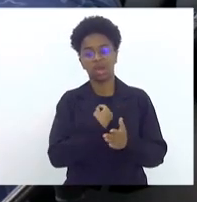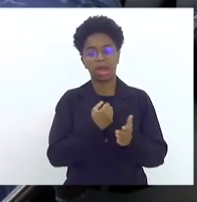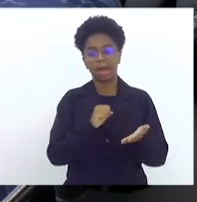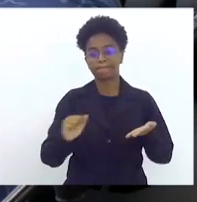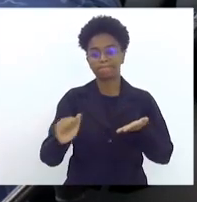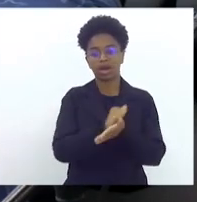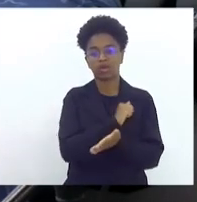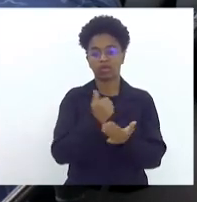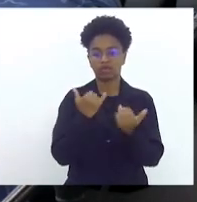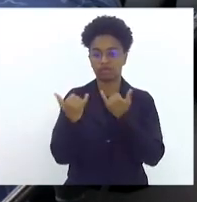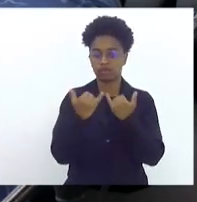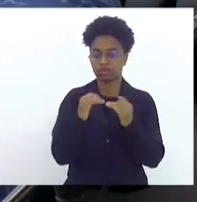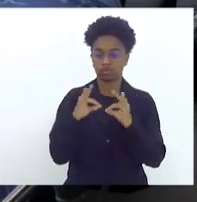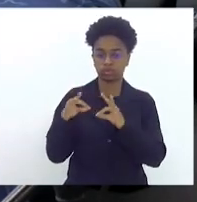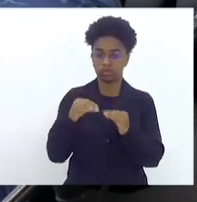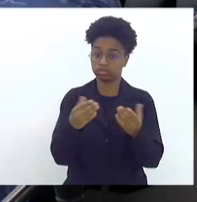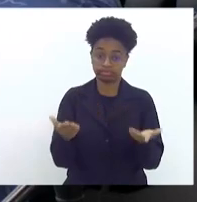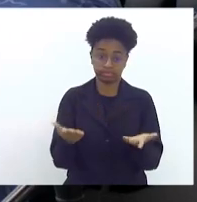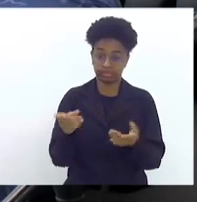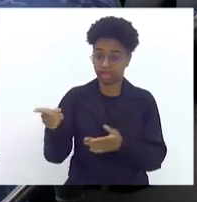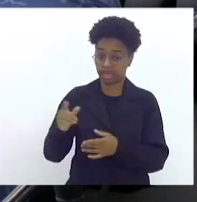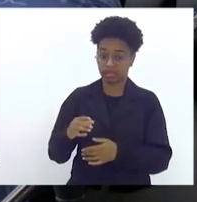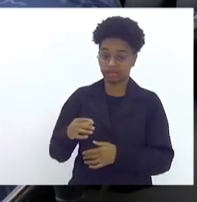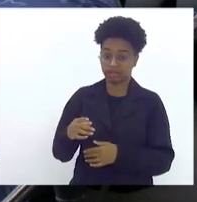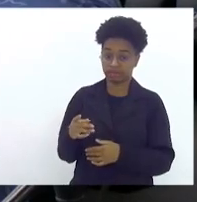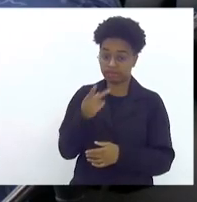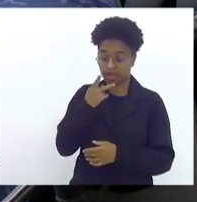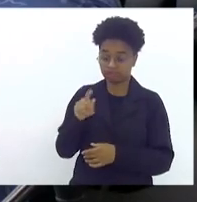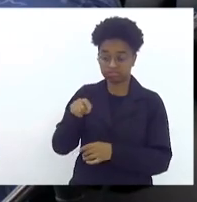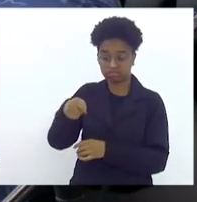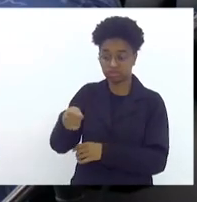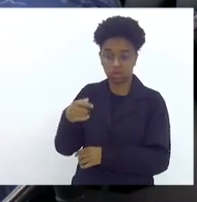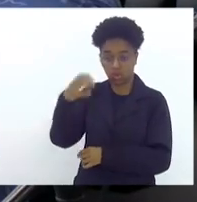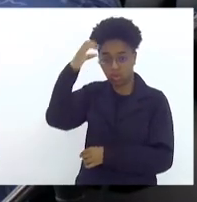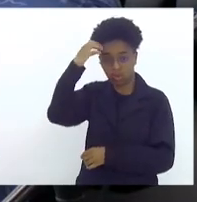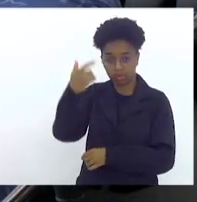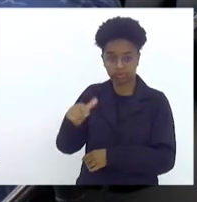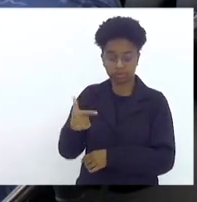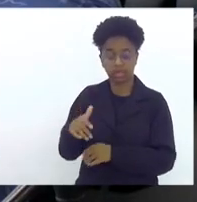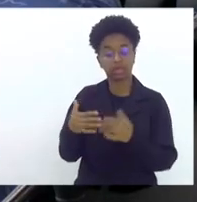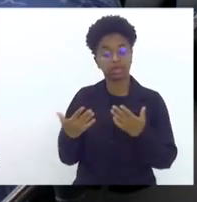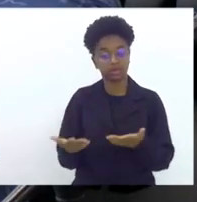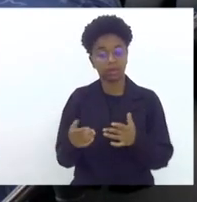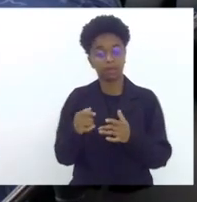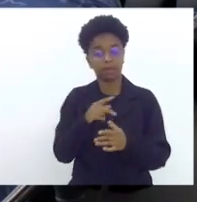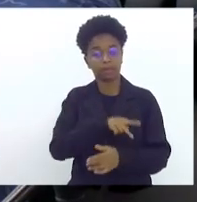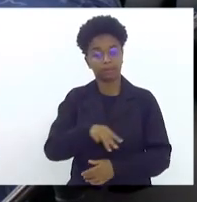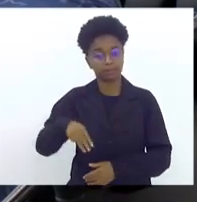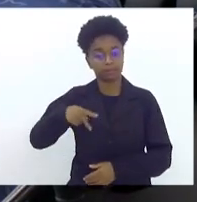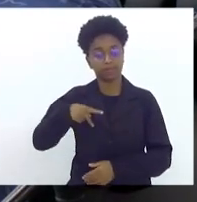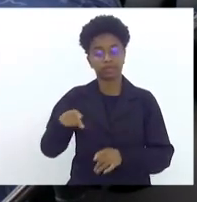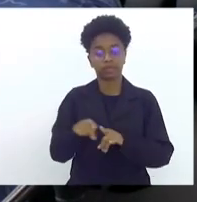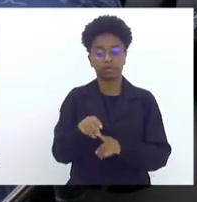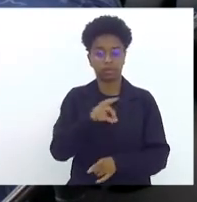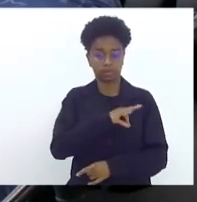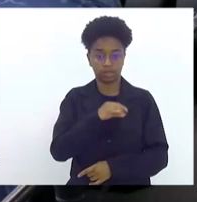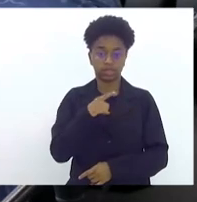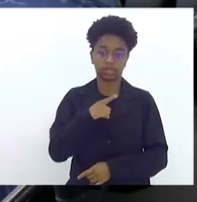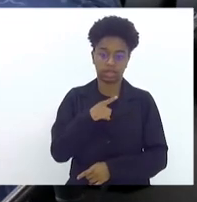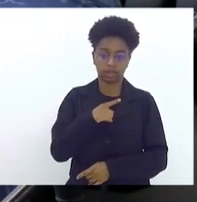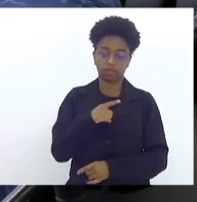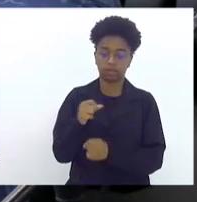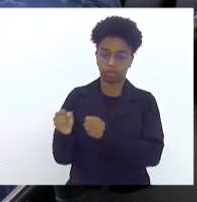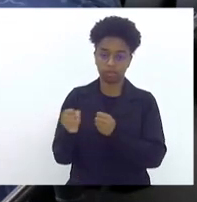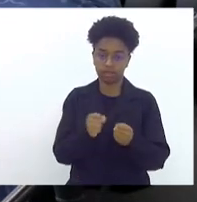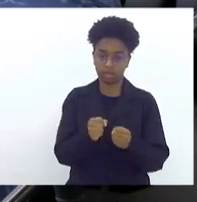todas as informações e sujeito está absolvido né mas tanto o Ministério Público quanto a polícia tem o poder não de acessar os dados